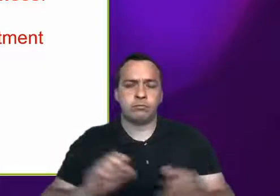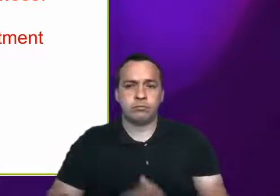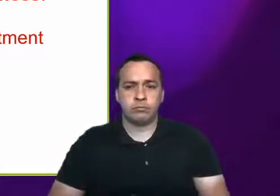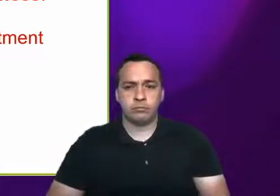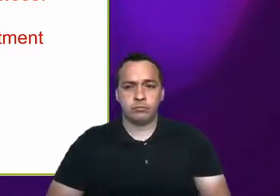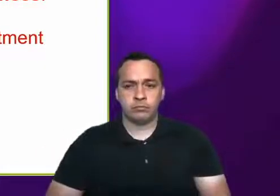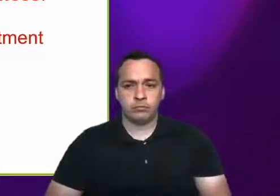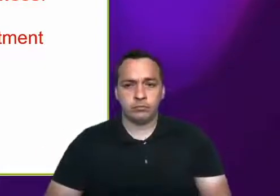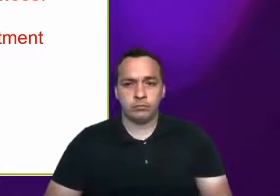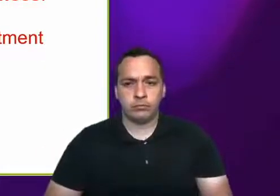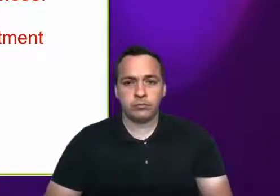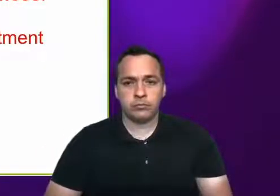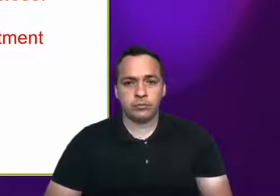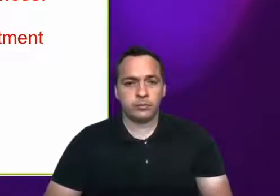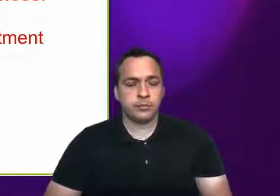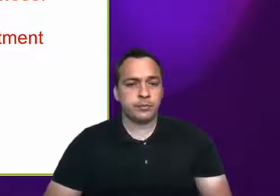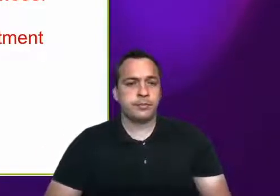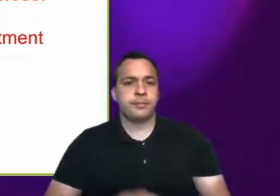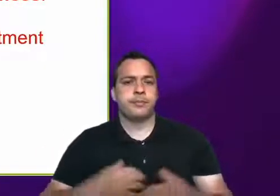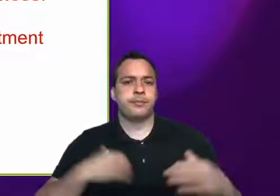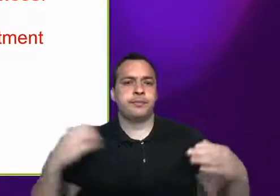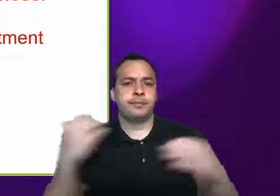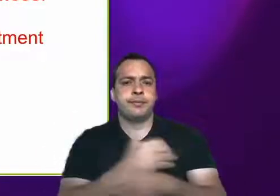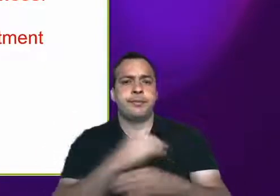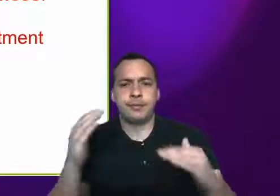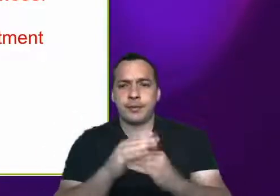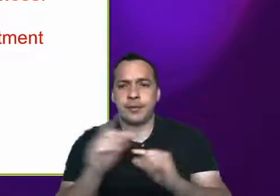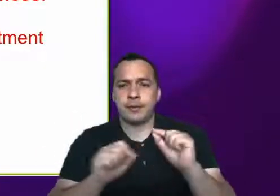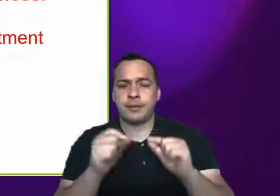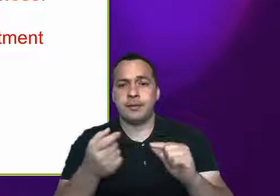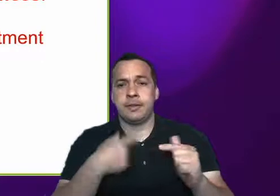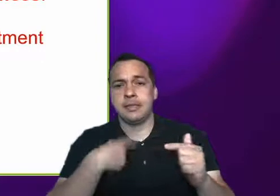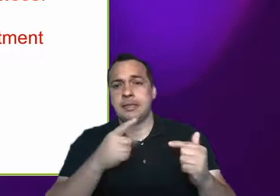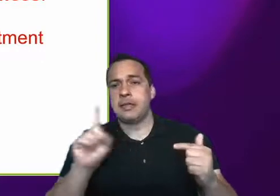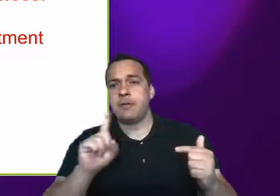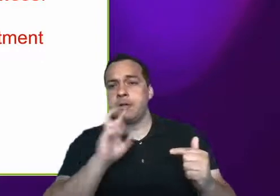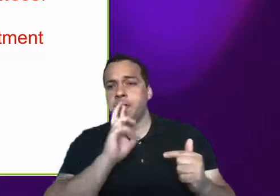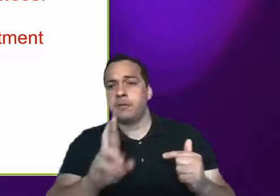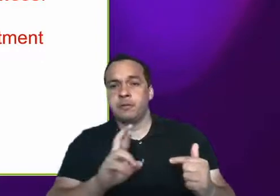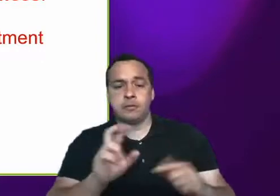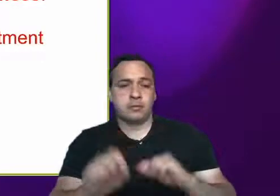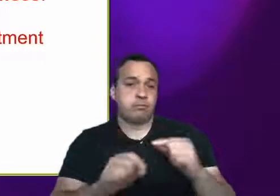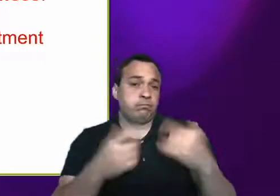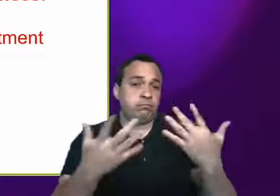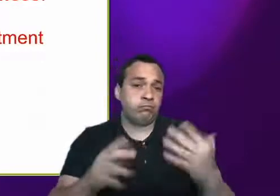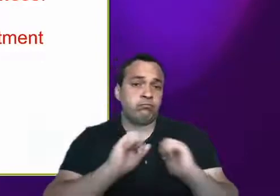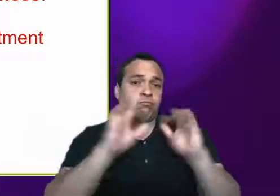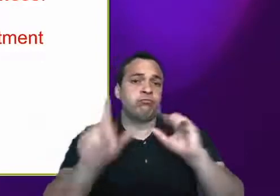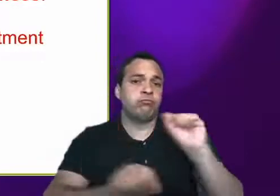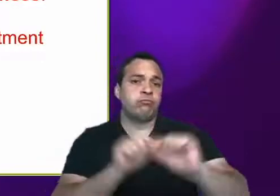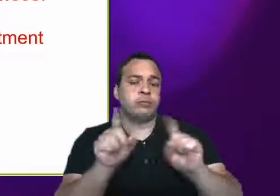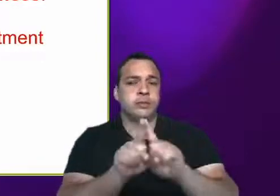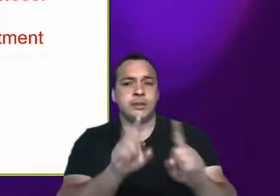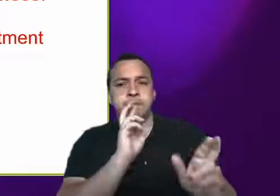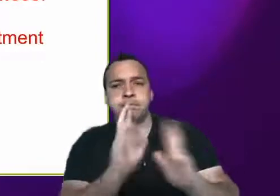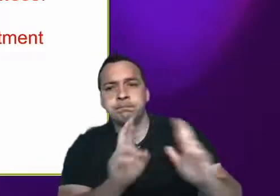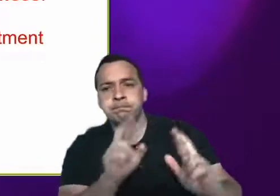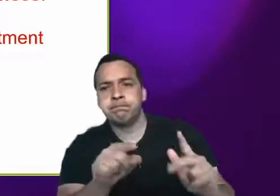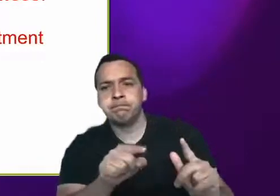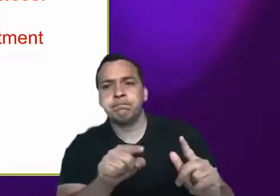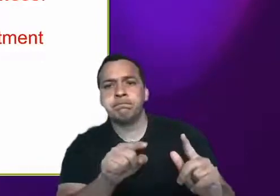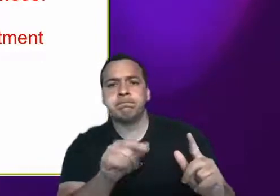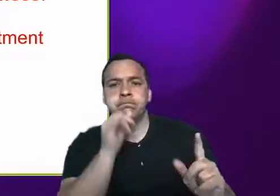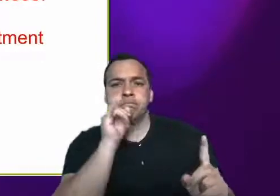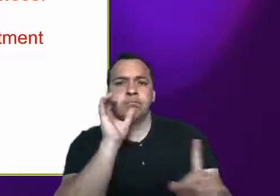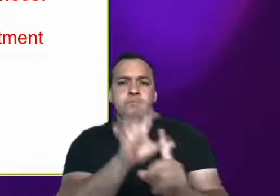diferentes tipos, desde uma resposta completa até uma não resposta. Obviamente,